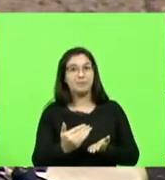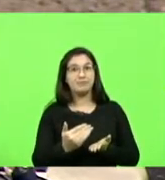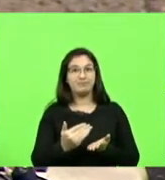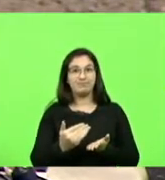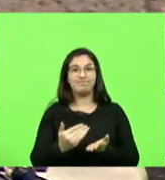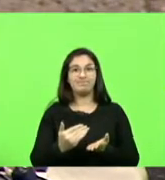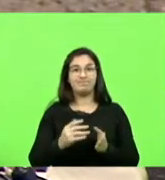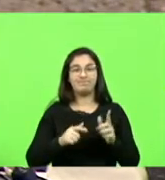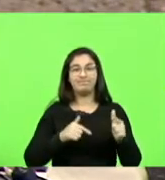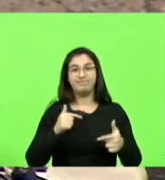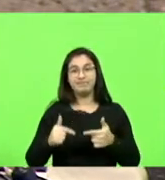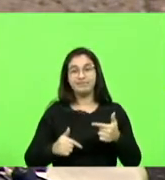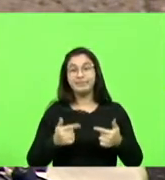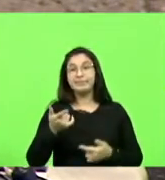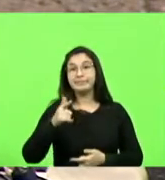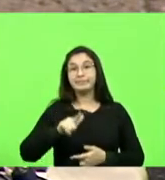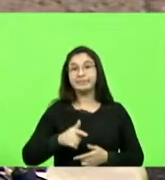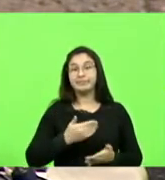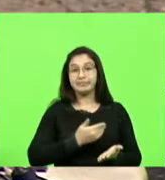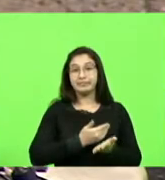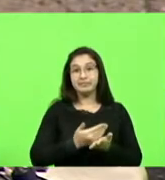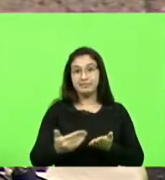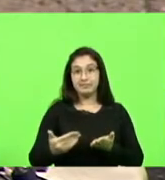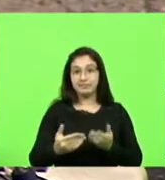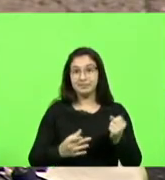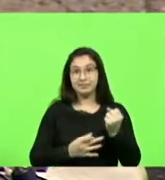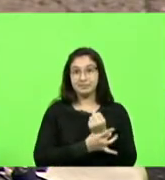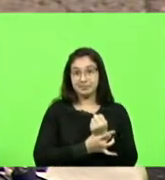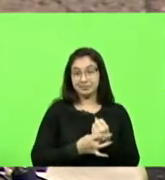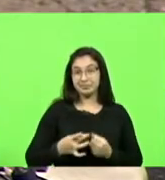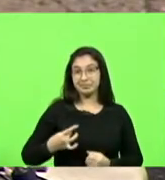trabalhistas. Perdemos seguro de vida.